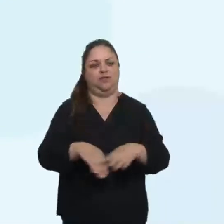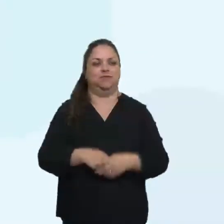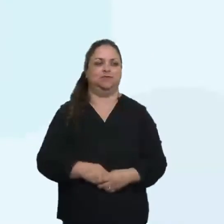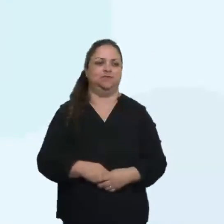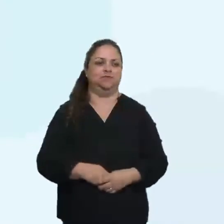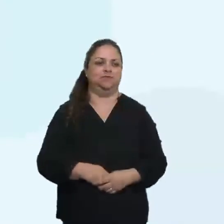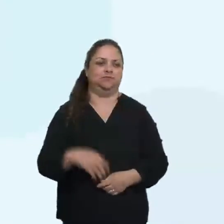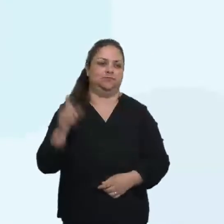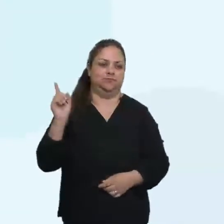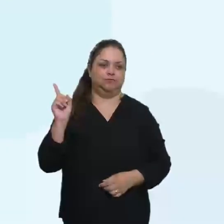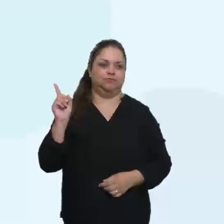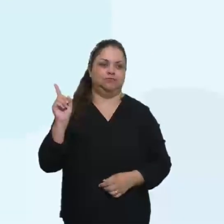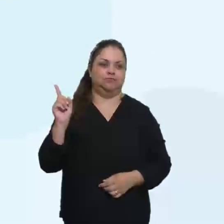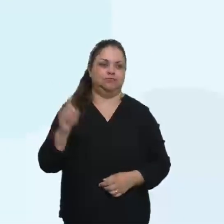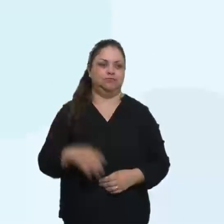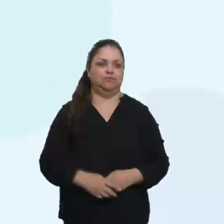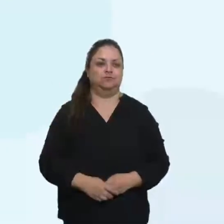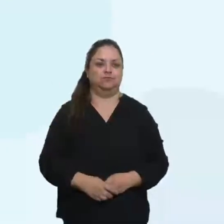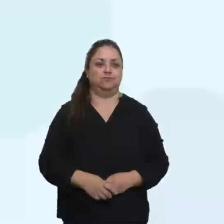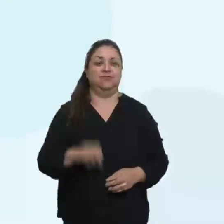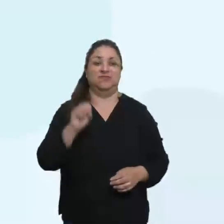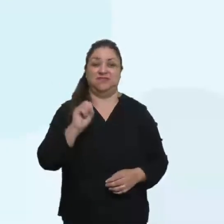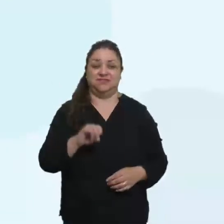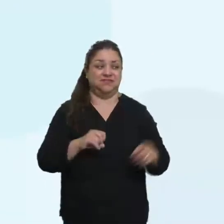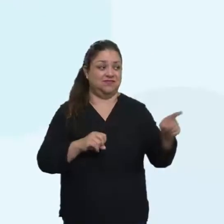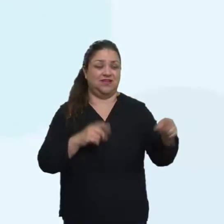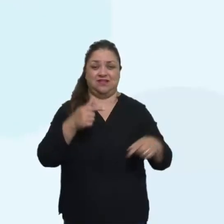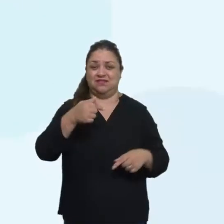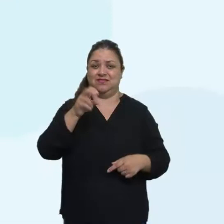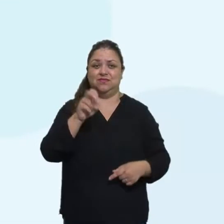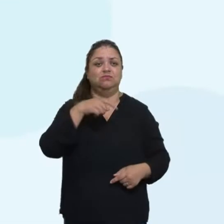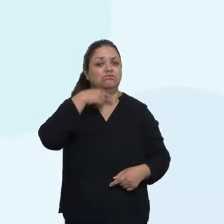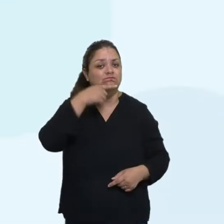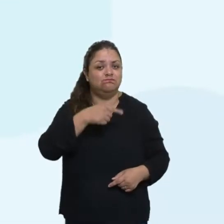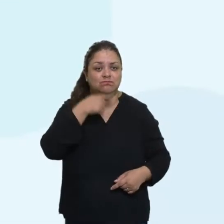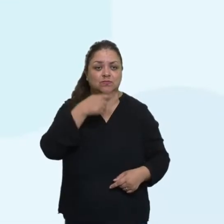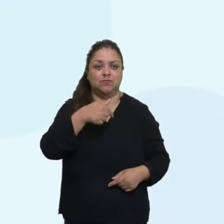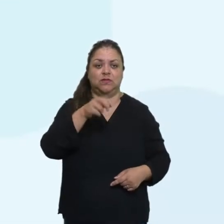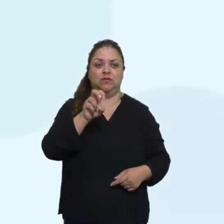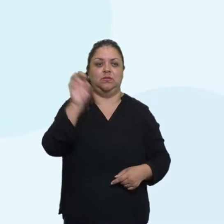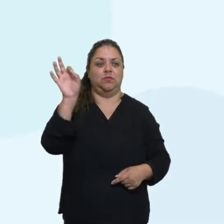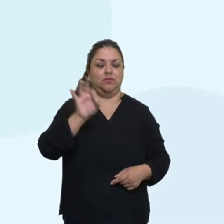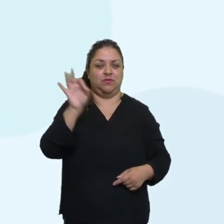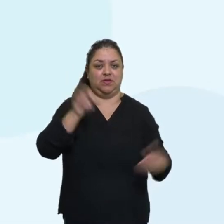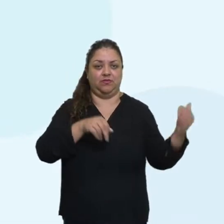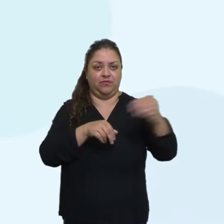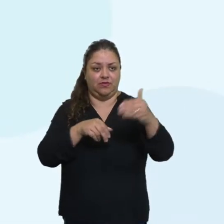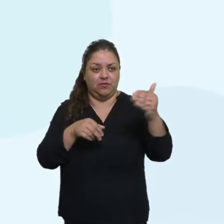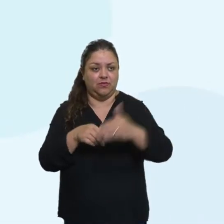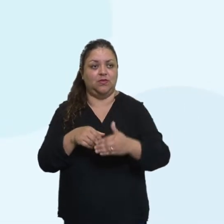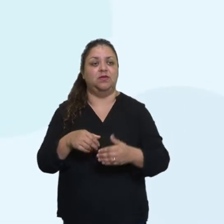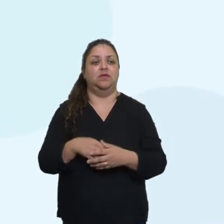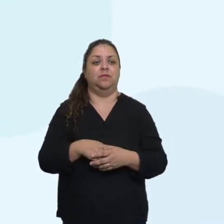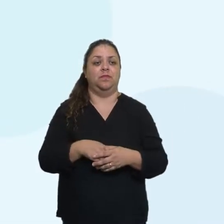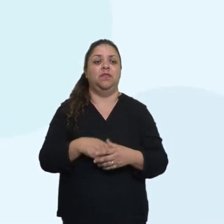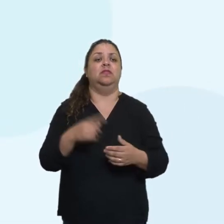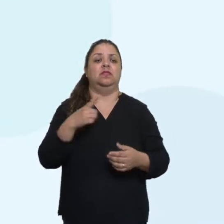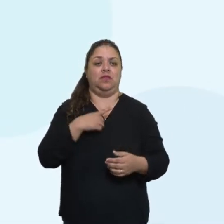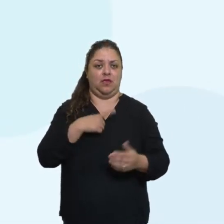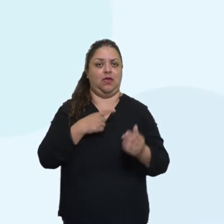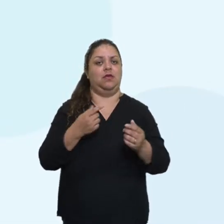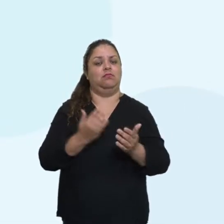slide caso Os estudantes não atinjam 75 por cento de frequência poderão ter uma oportunidade